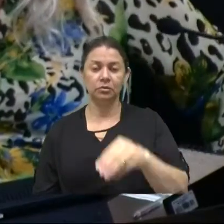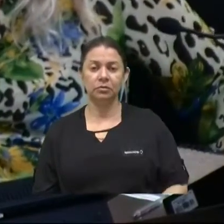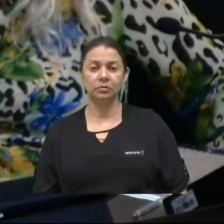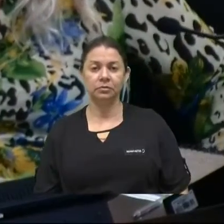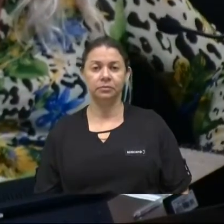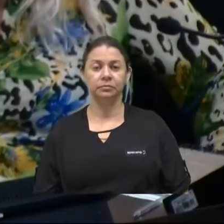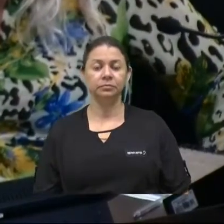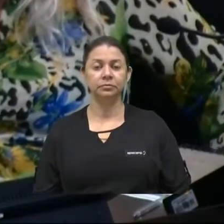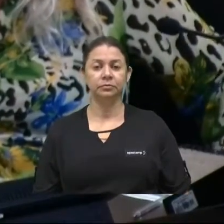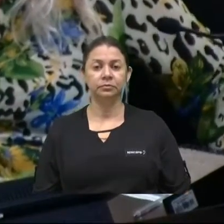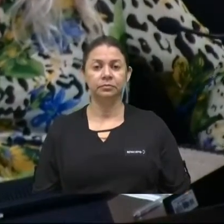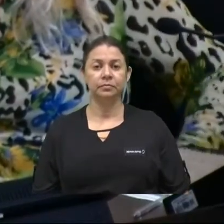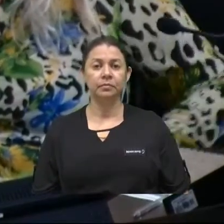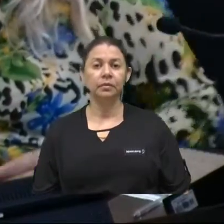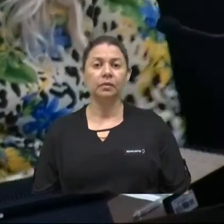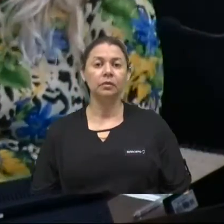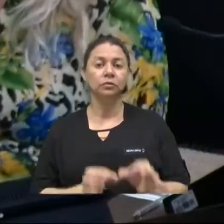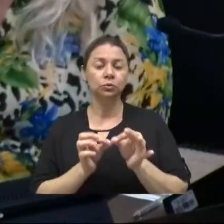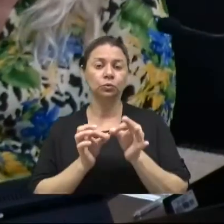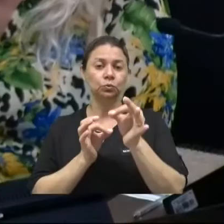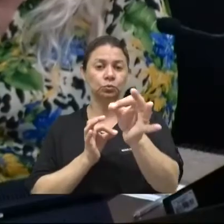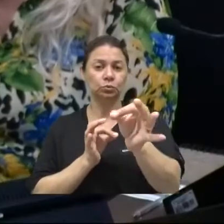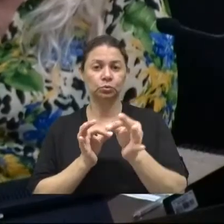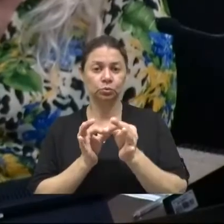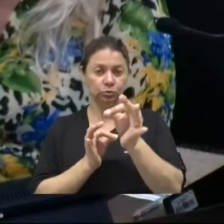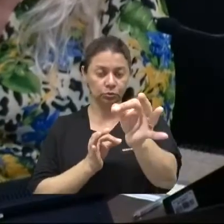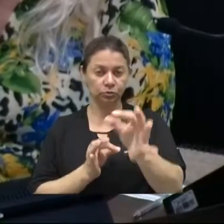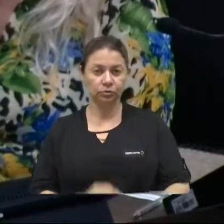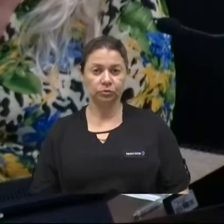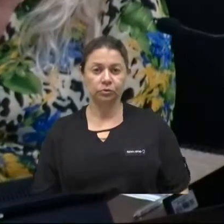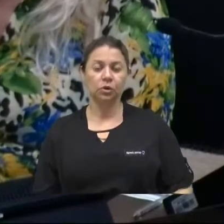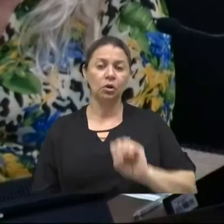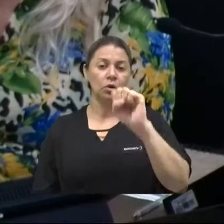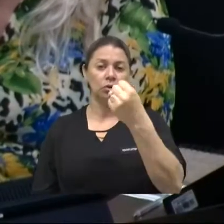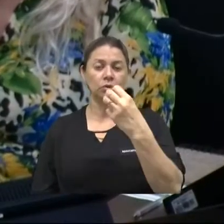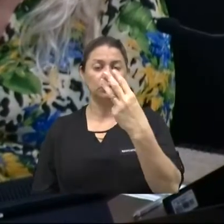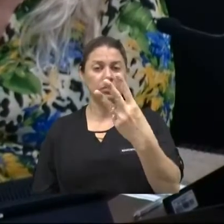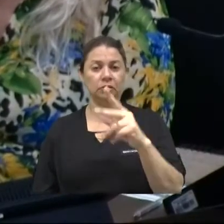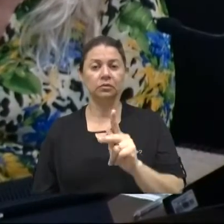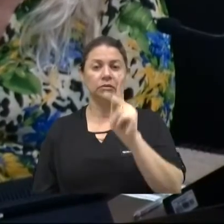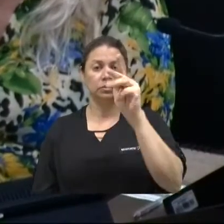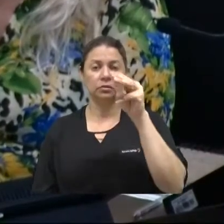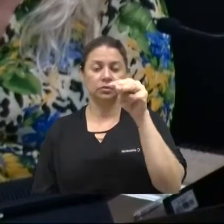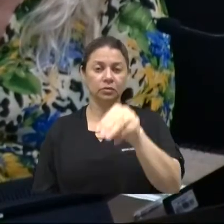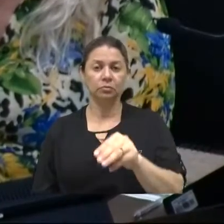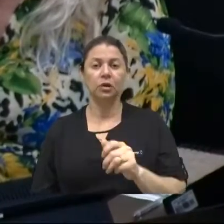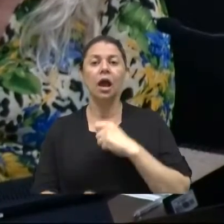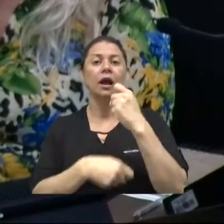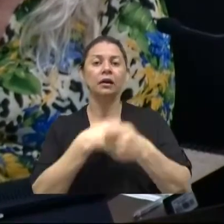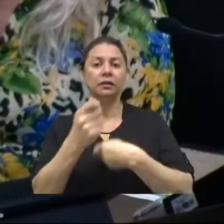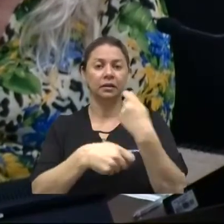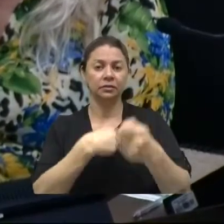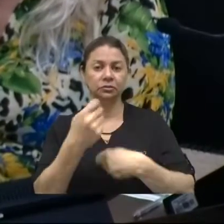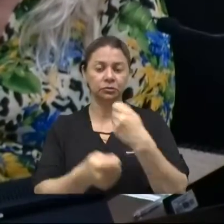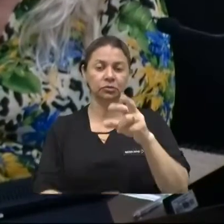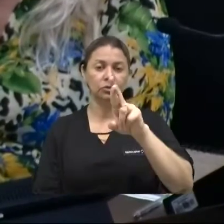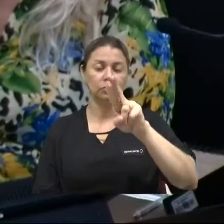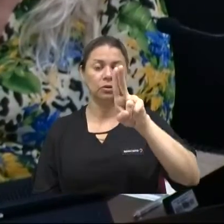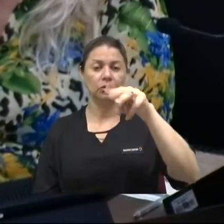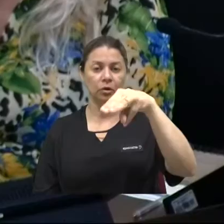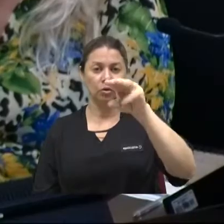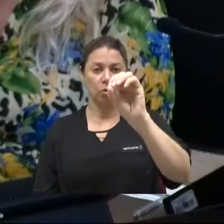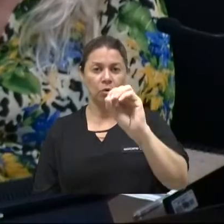137 quilômetros de extensão do trecho, 83 estão sob a administração da Rumo Logística